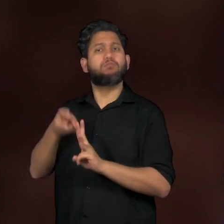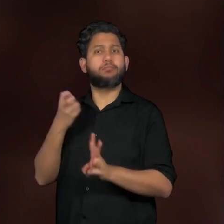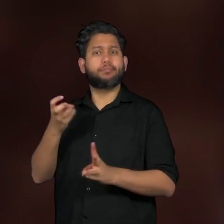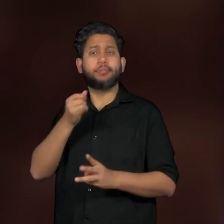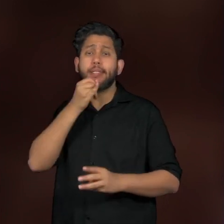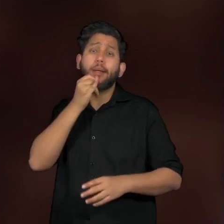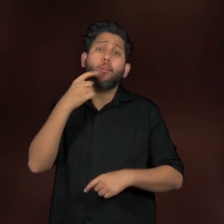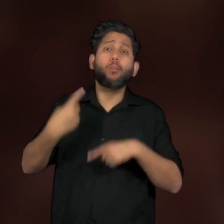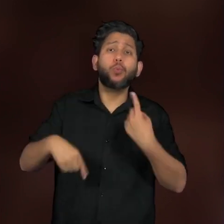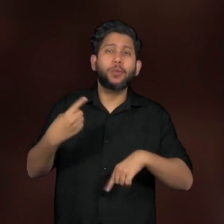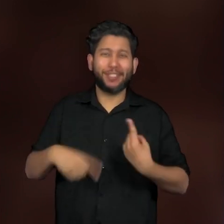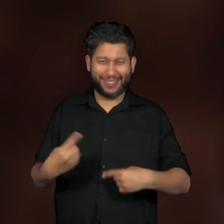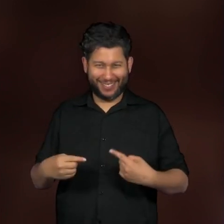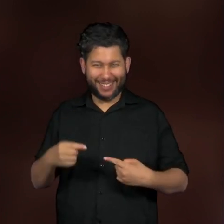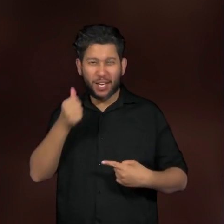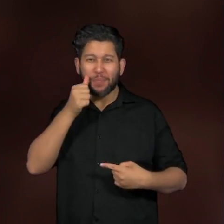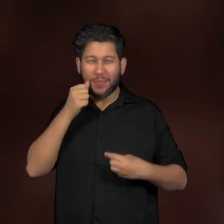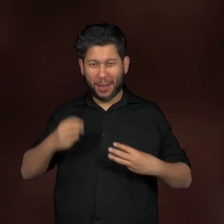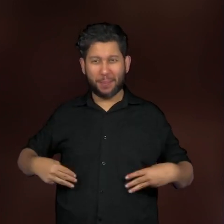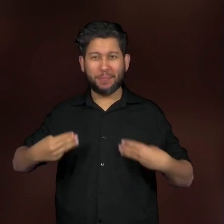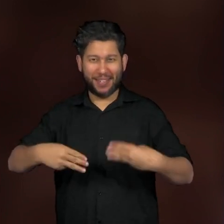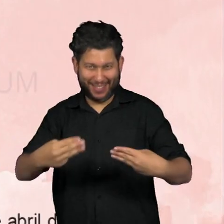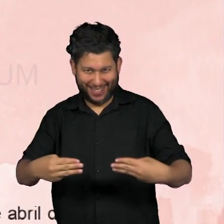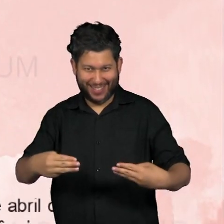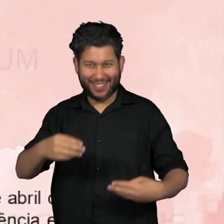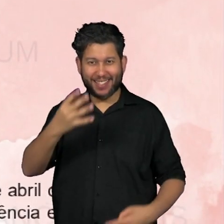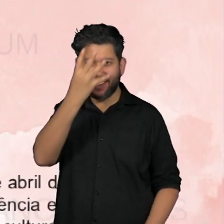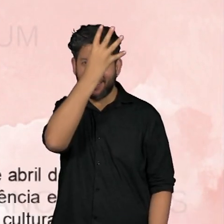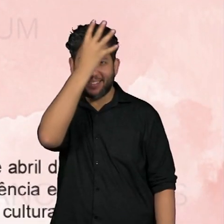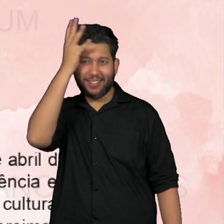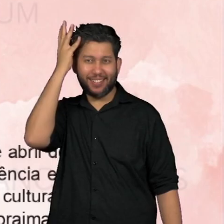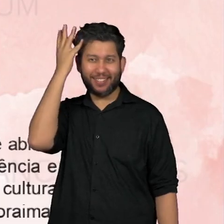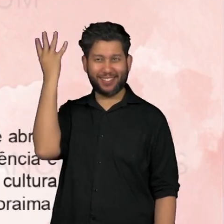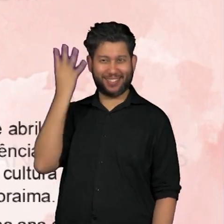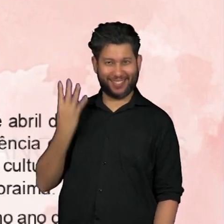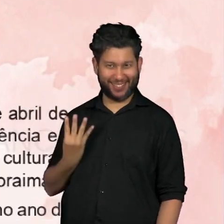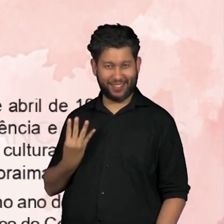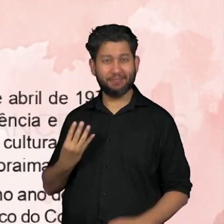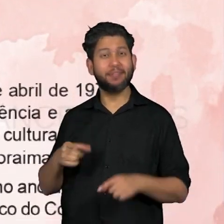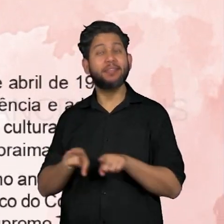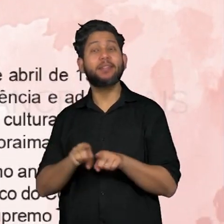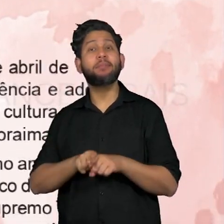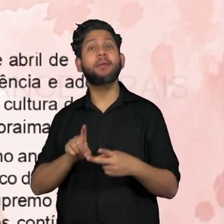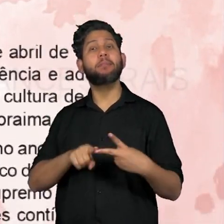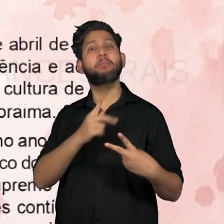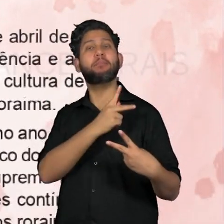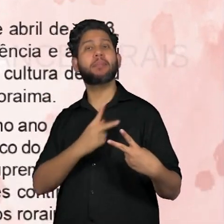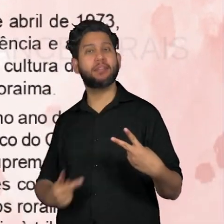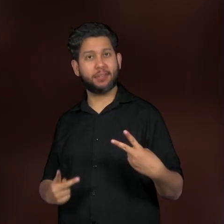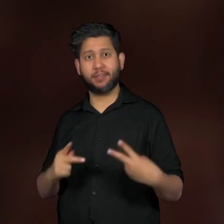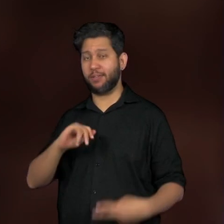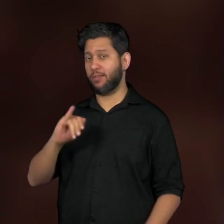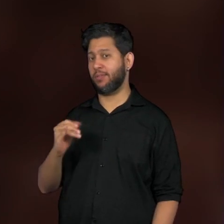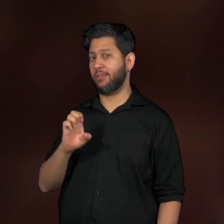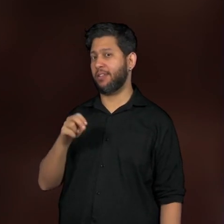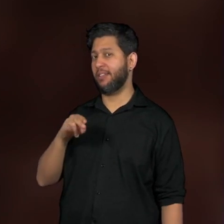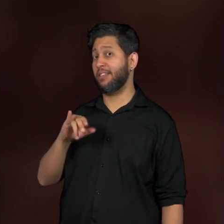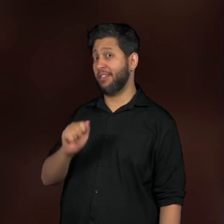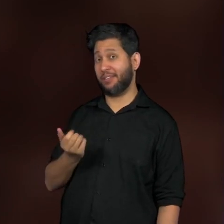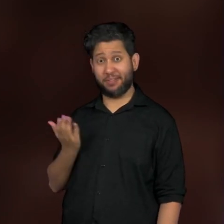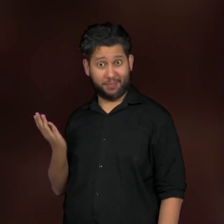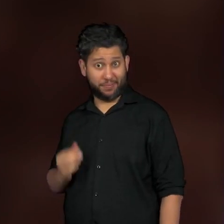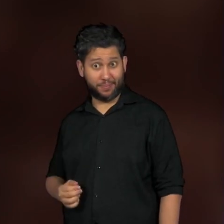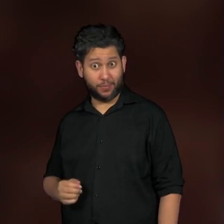a ministra dos Povos Indígenas, Sônia Guajajara, e a presidente da FUNAI, Joênia Wapichana. Outras também são